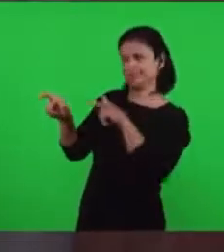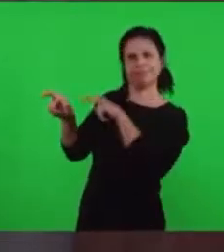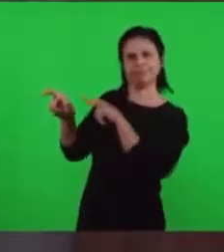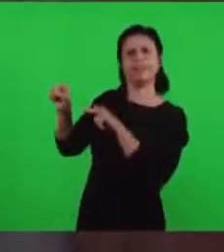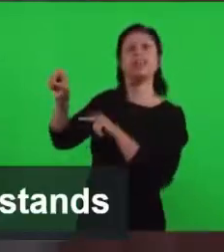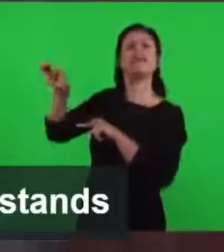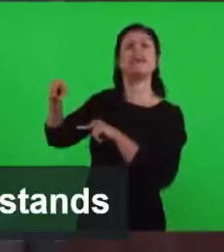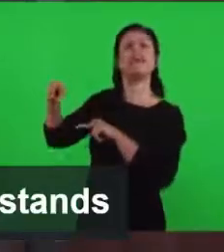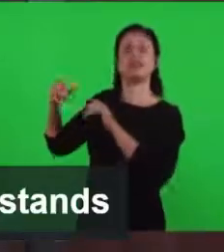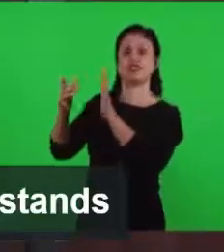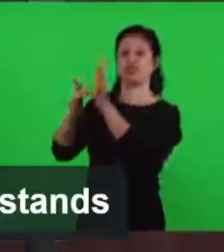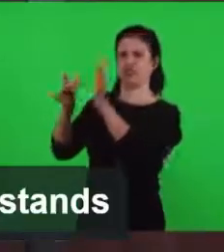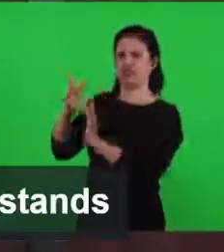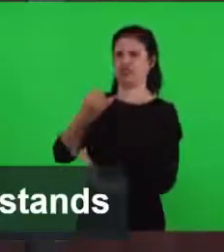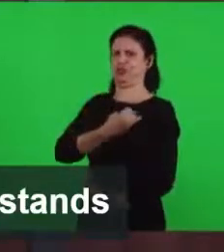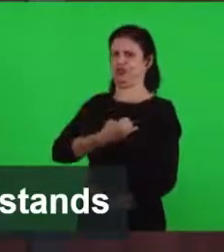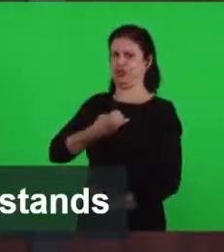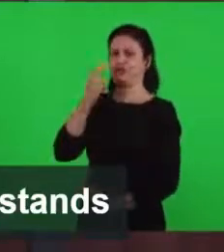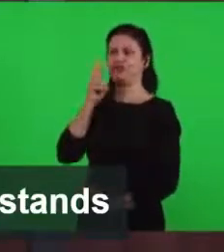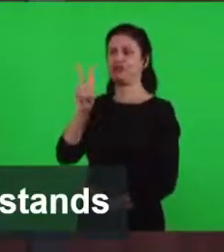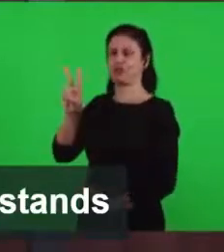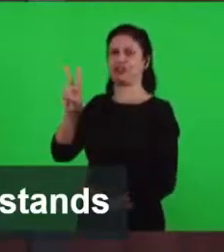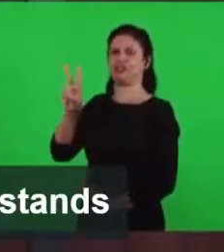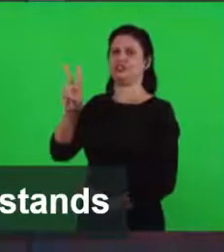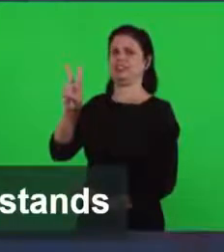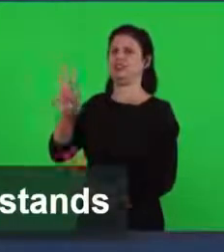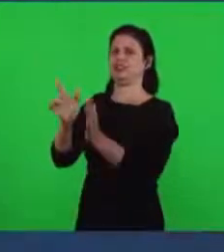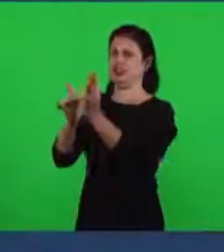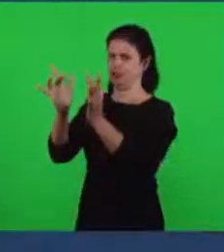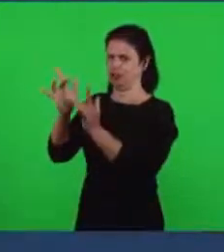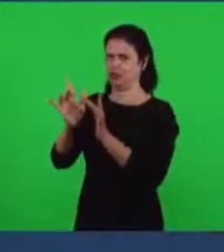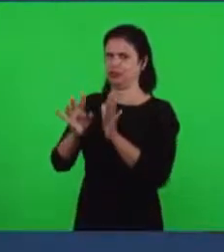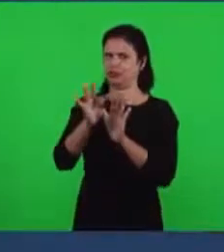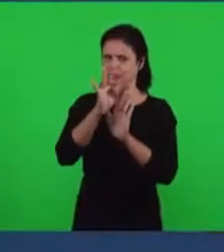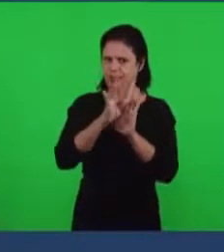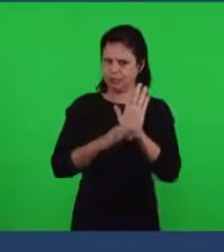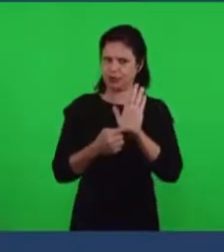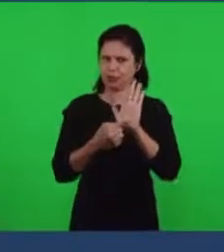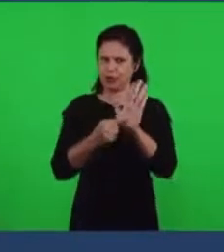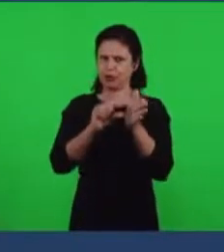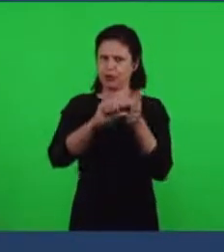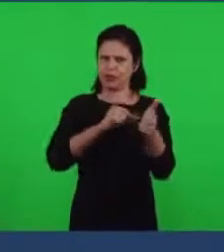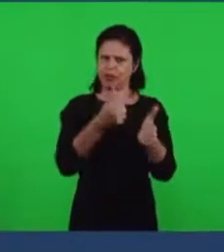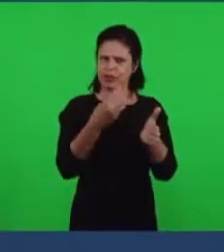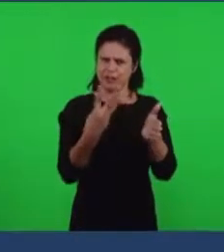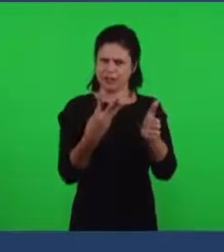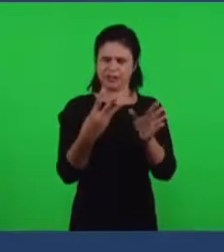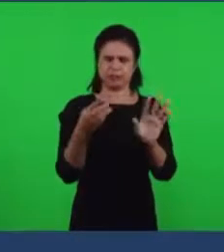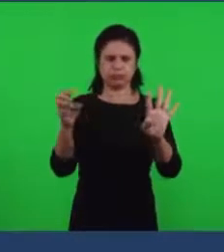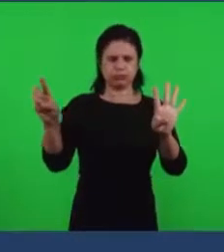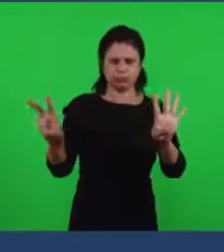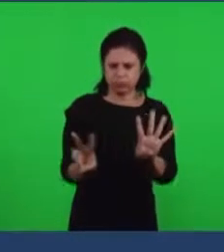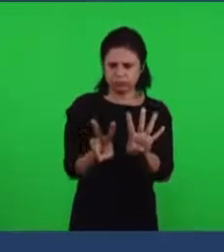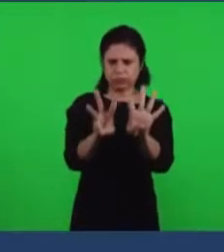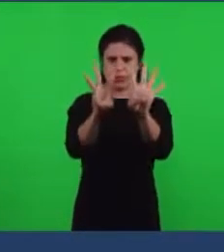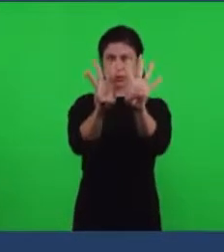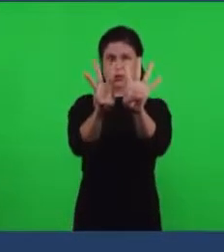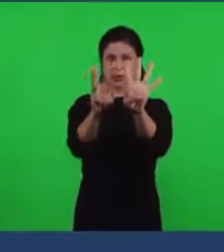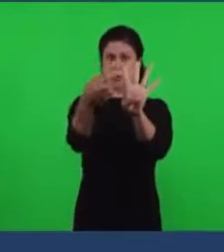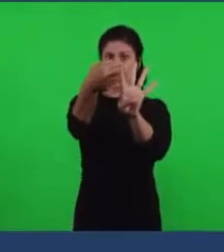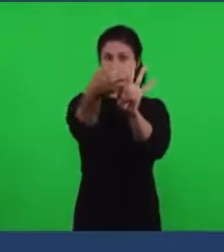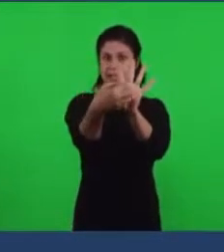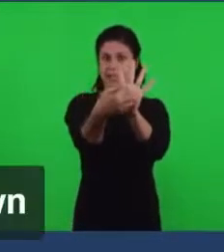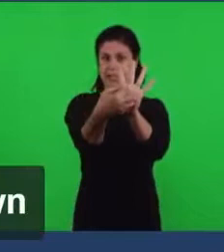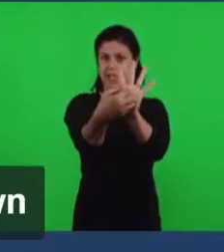jesus então tem sido assim e no meio dos sete castiçais o versículo preso diz joão viu um semelhante